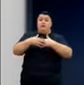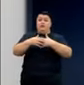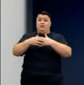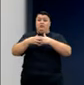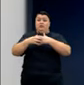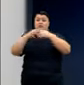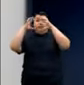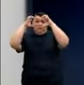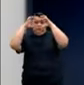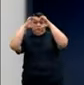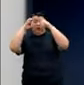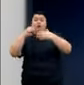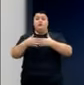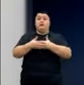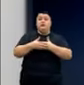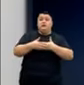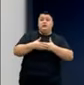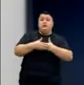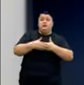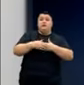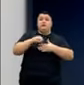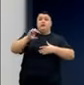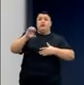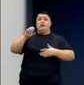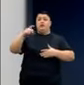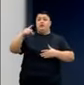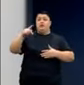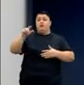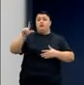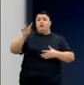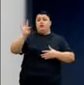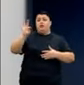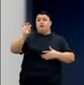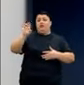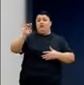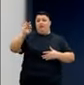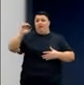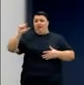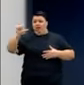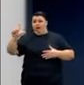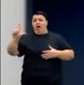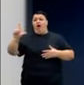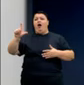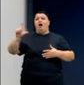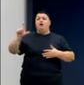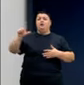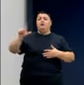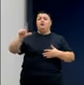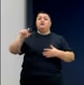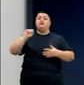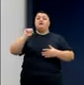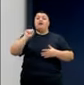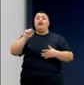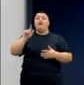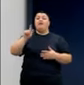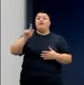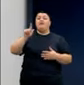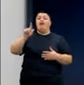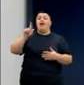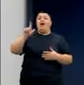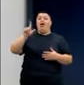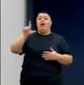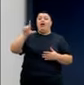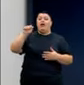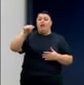nervoso. Aí, o epitelial ele vai se ramificar em revestimento glandular, que são as glândulas.